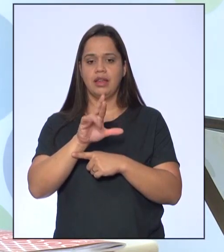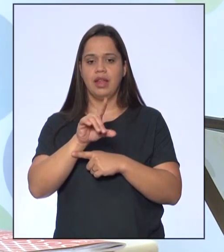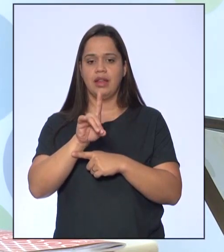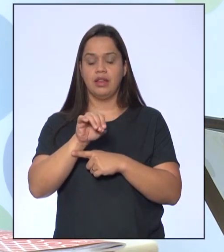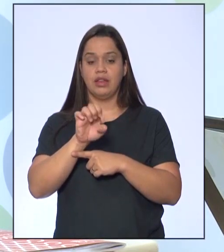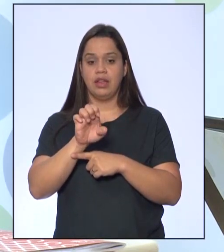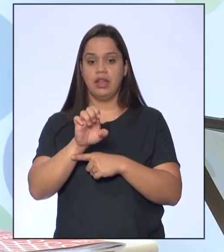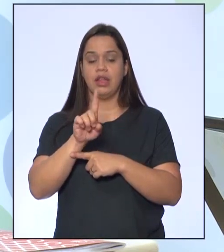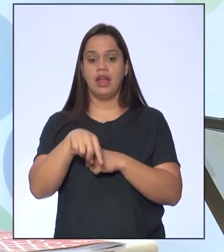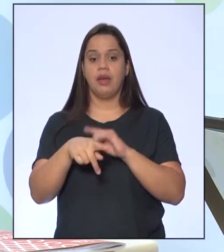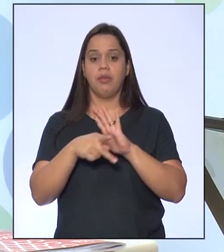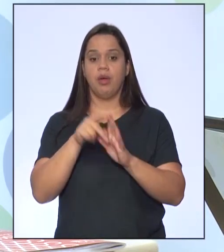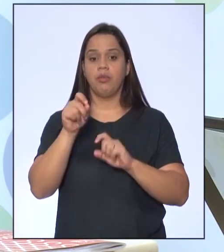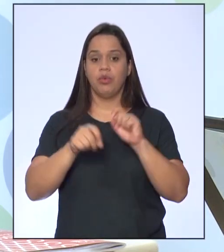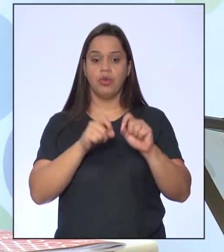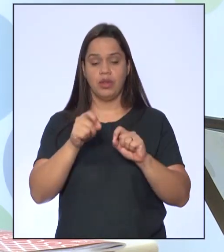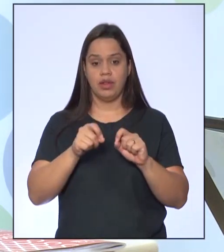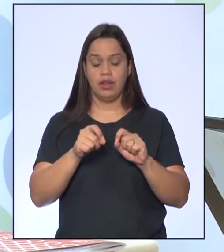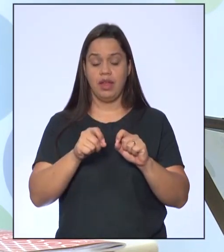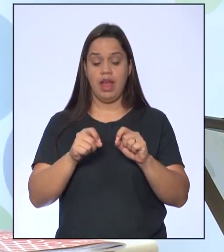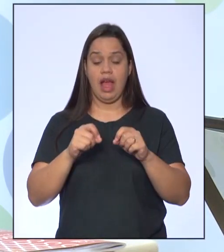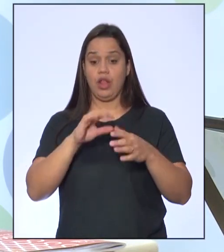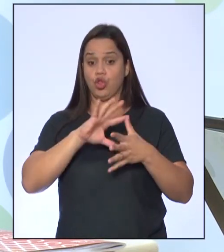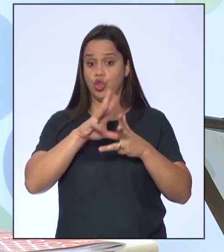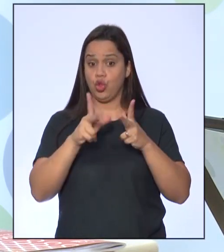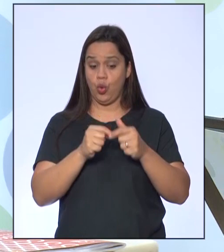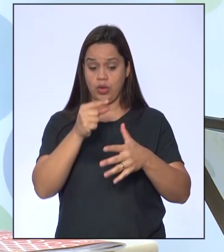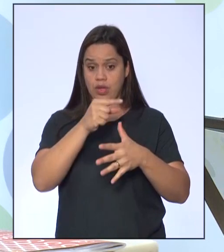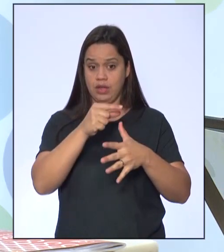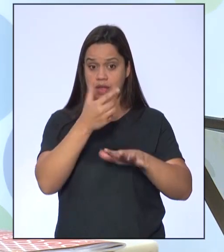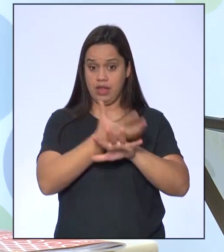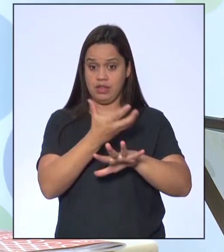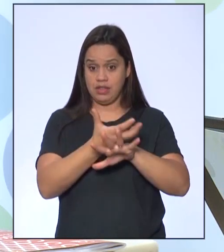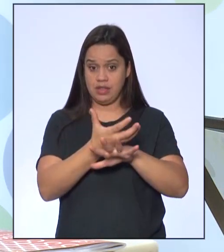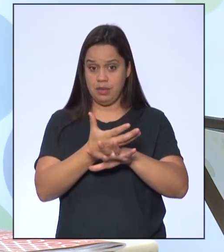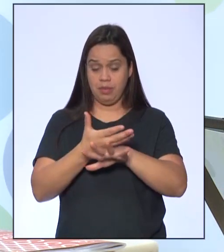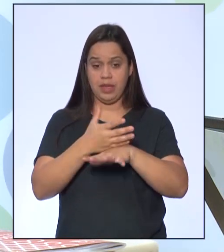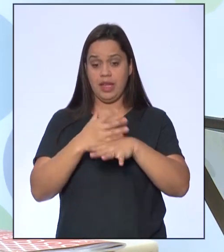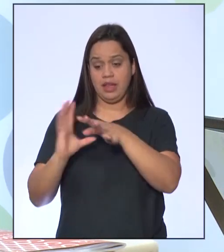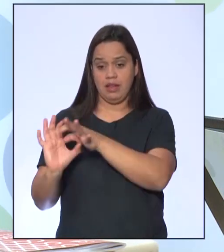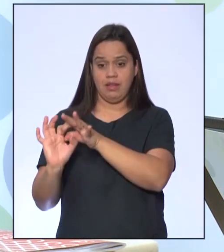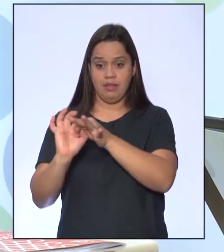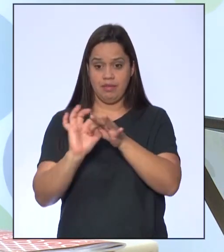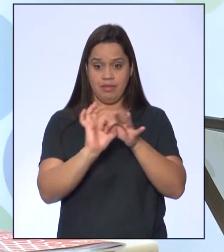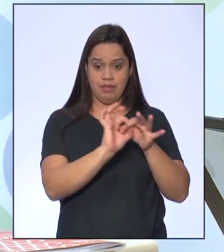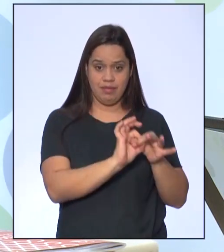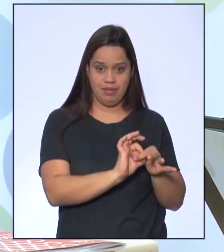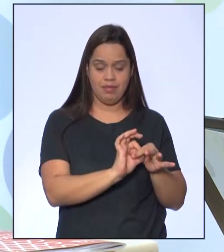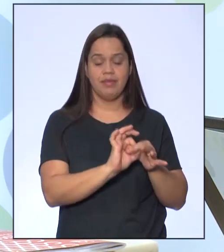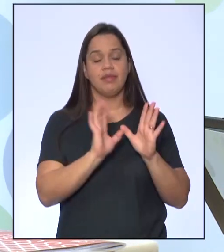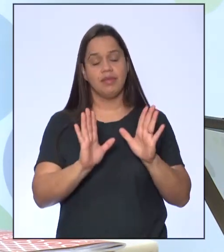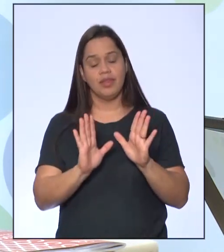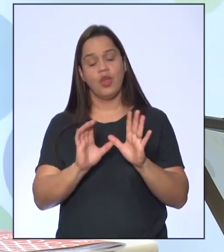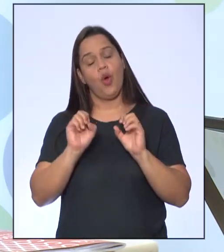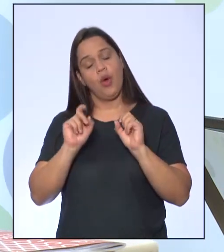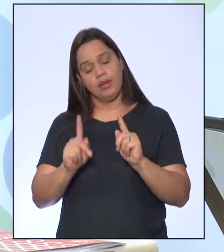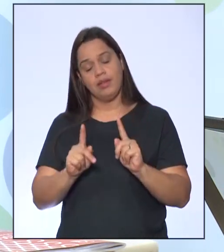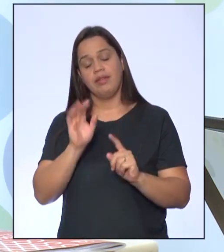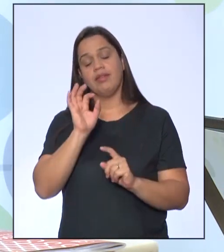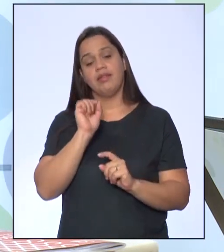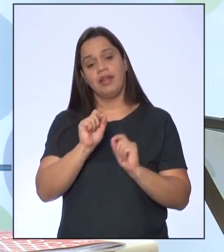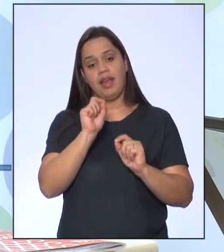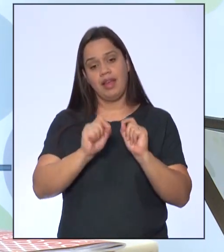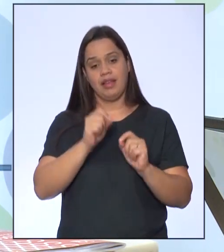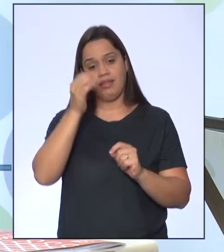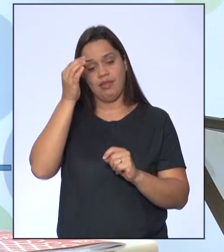elas conversam. Mas muito bem, a maioria acertou. E quem não acertou, tudo bem. Pensa mais